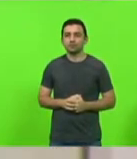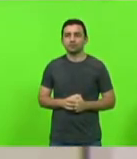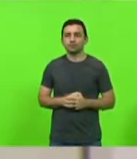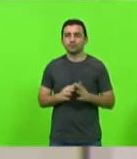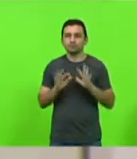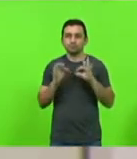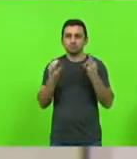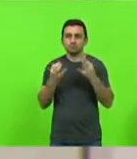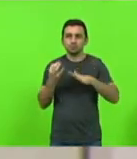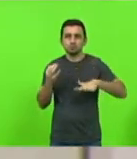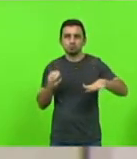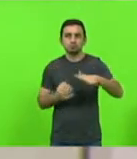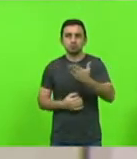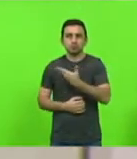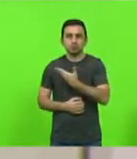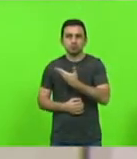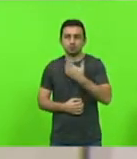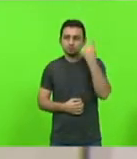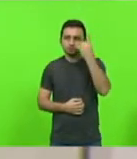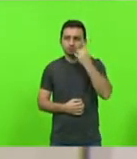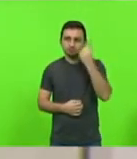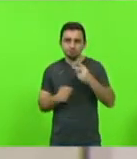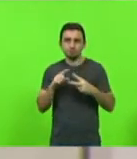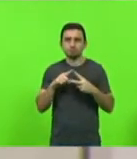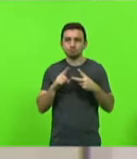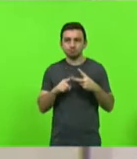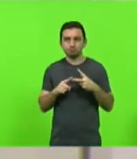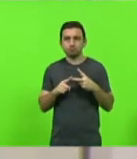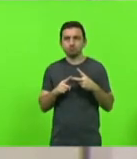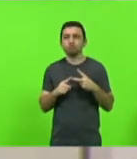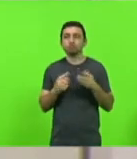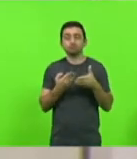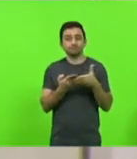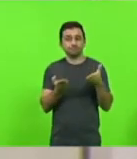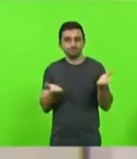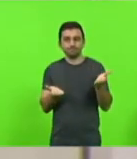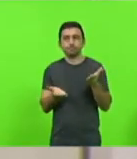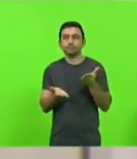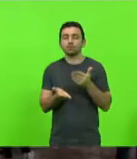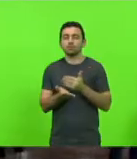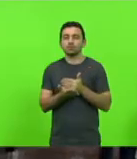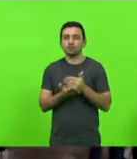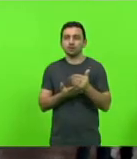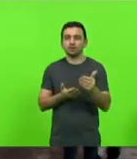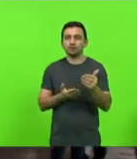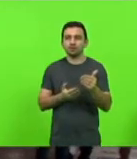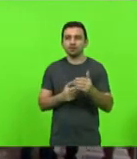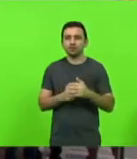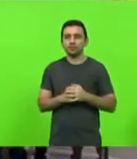familiares e amigos dos dois deputados que irão logo mais tomar posse.